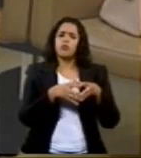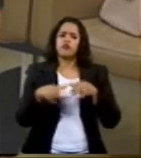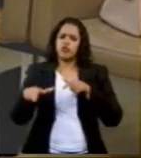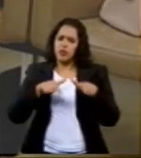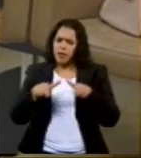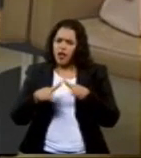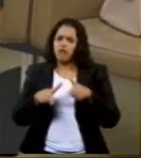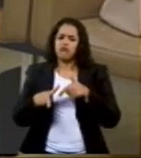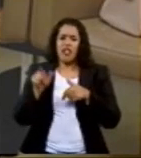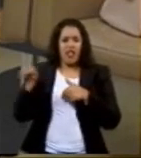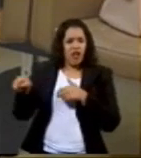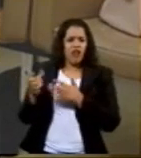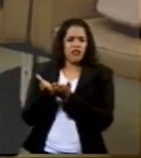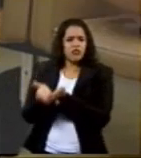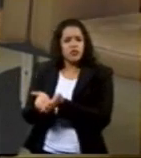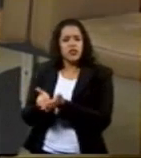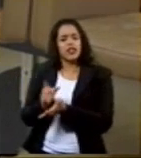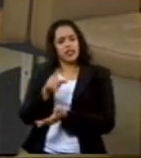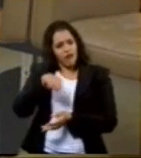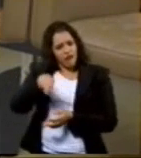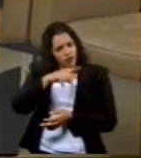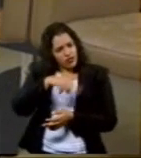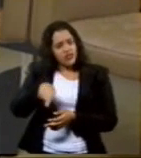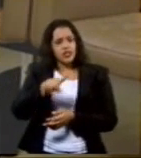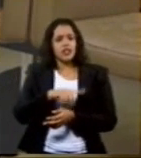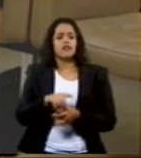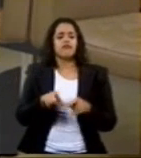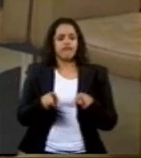trabalhadores portuários avulsos, que vossas excelências